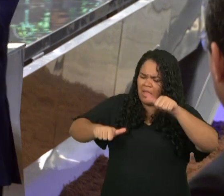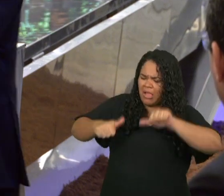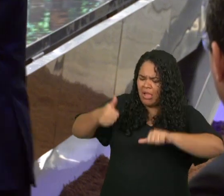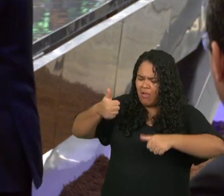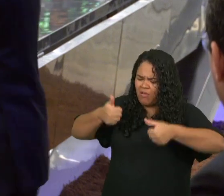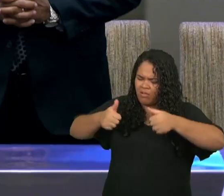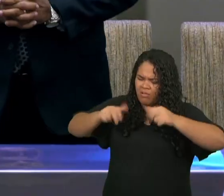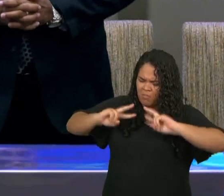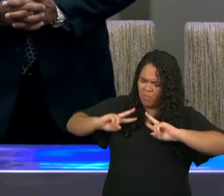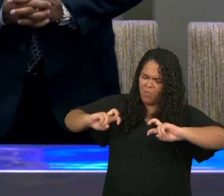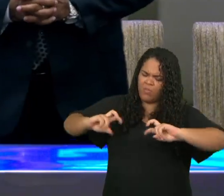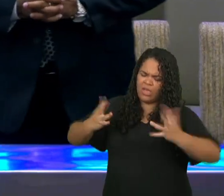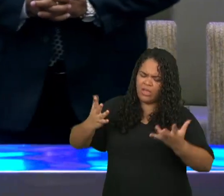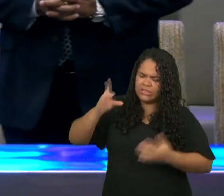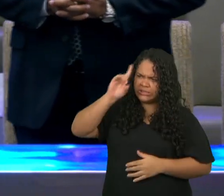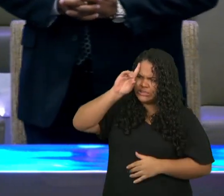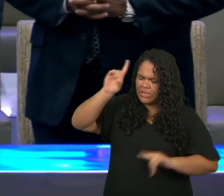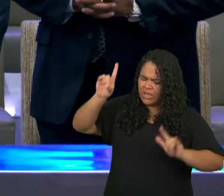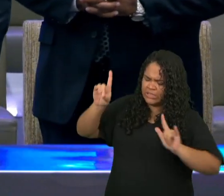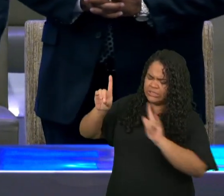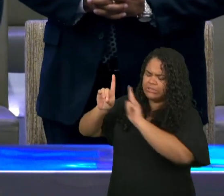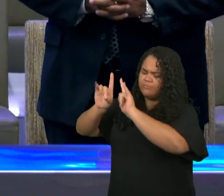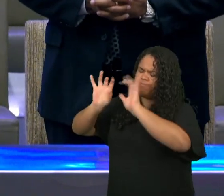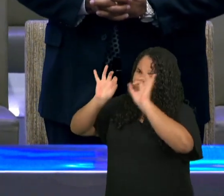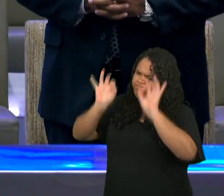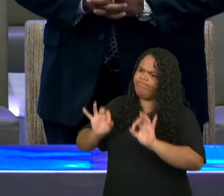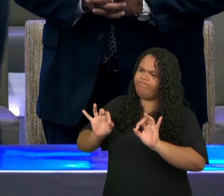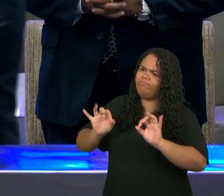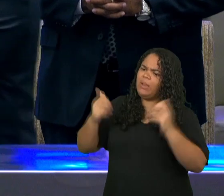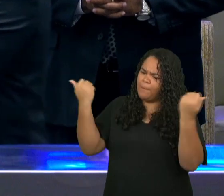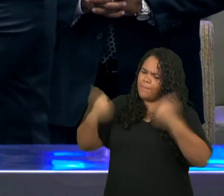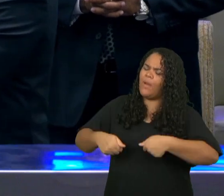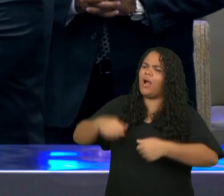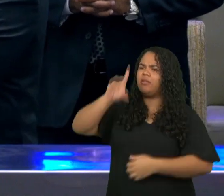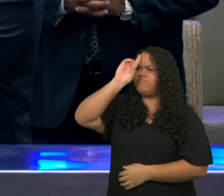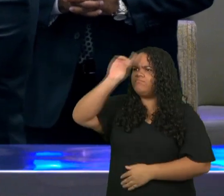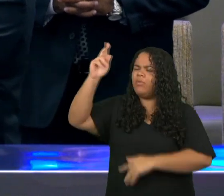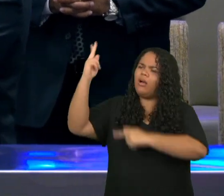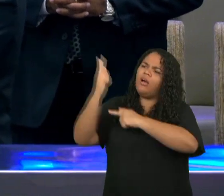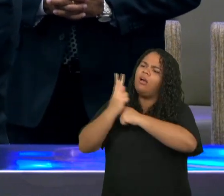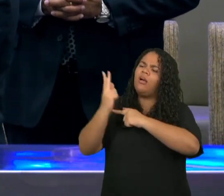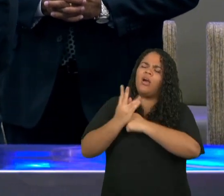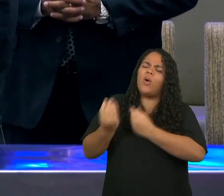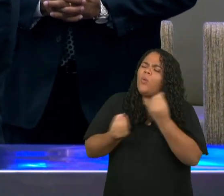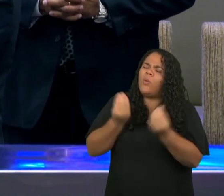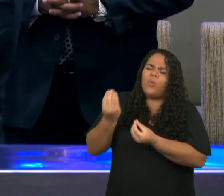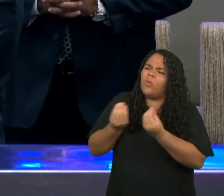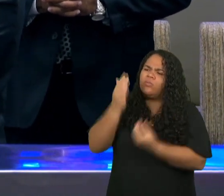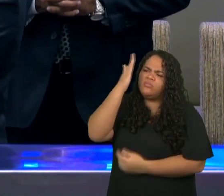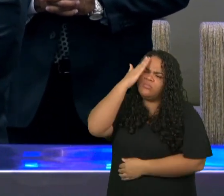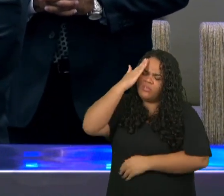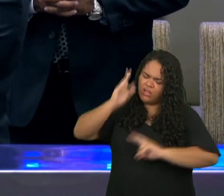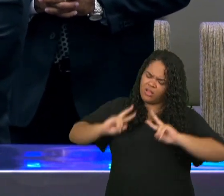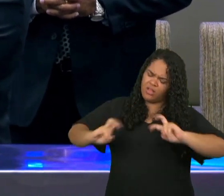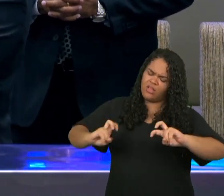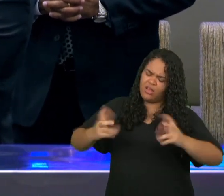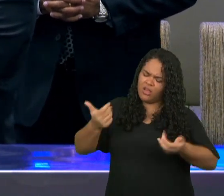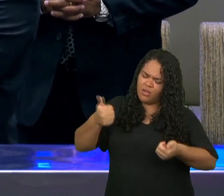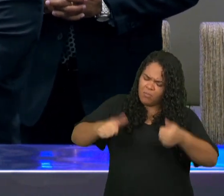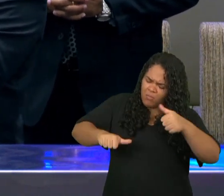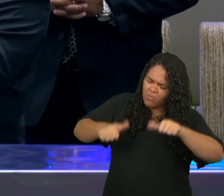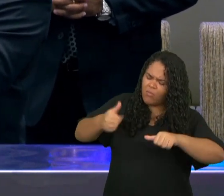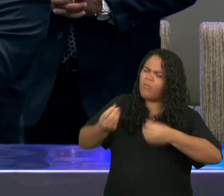está sendo suficiente para Deus me preservar para o propósito?